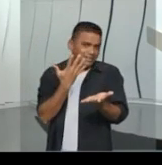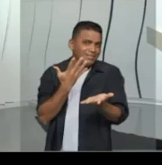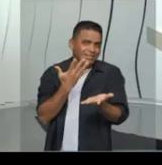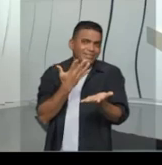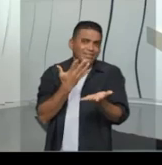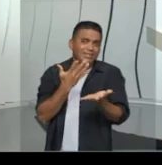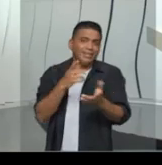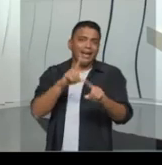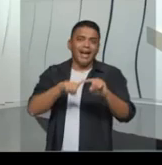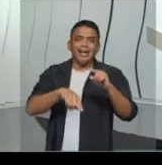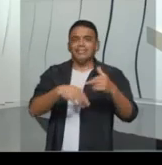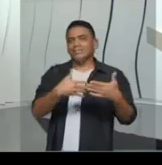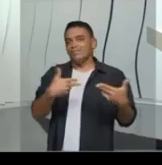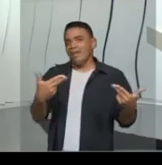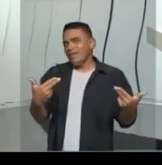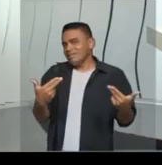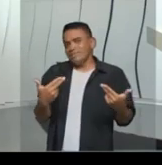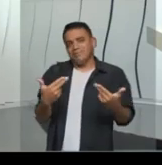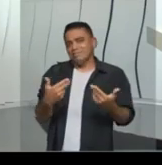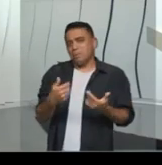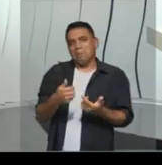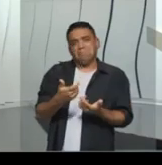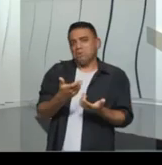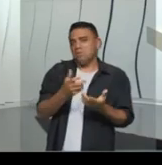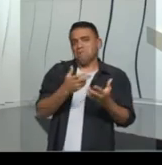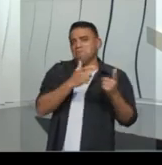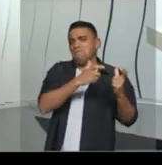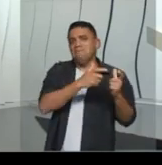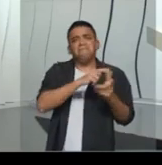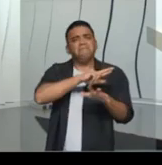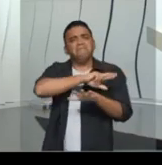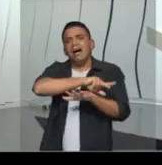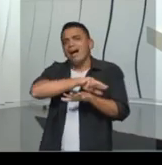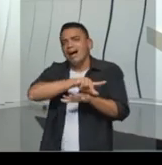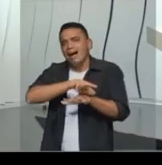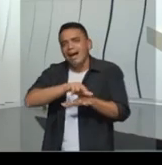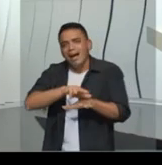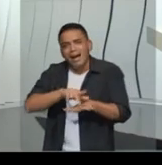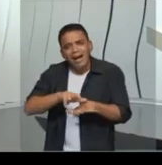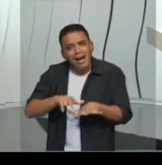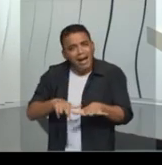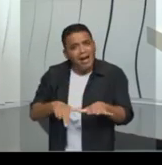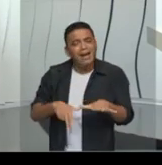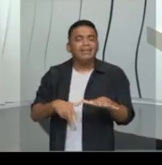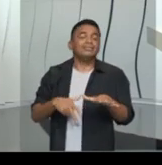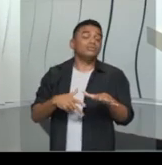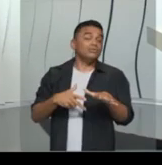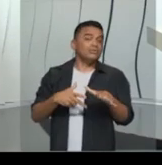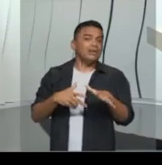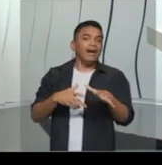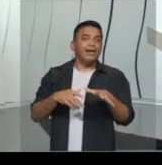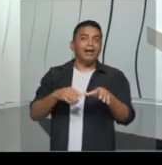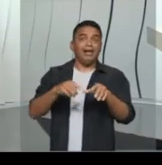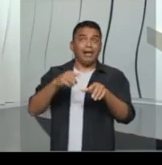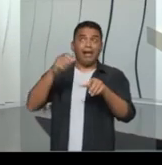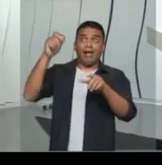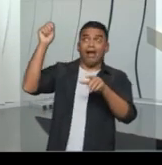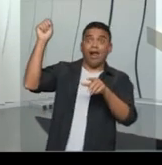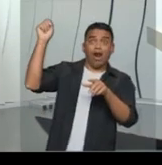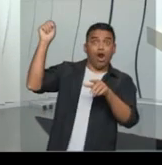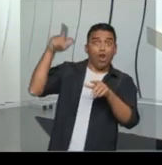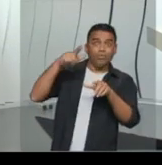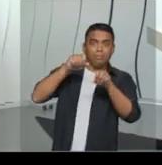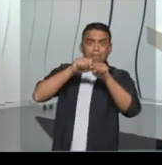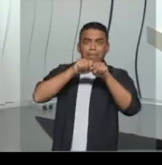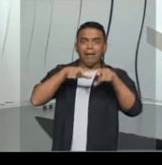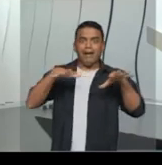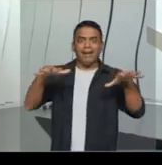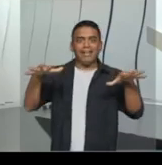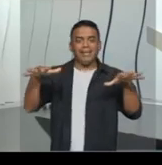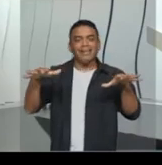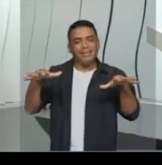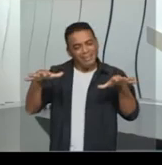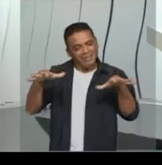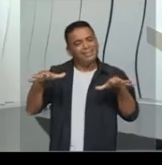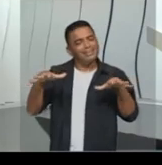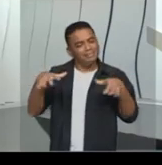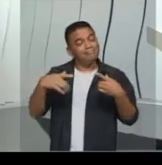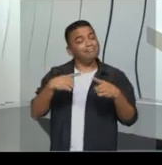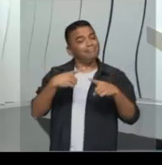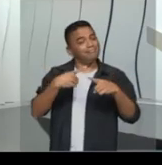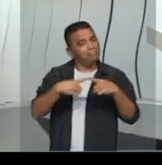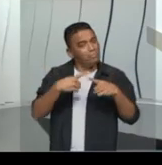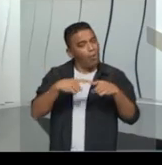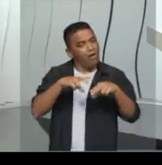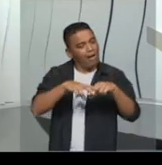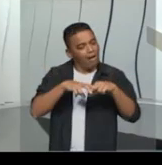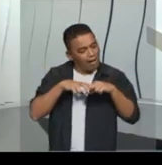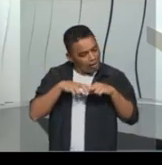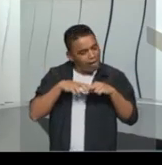às vezes para um terceiro. E isso vai fazer com que haja o espalhamento dessa luz. É por causa